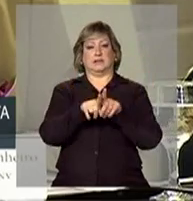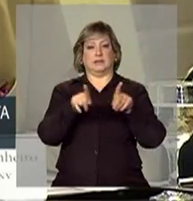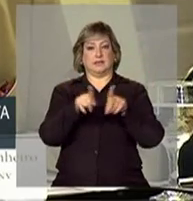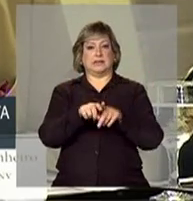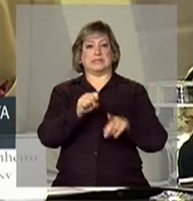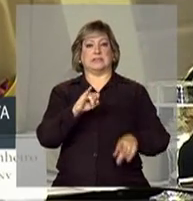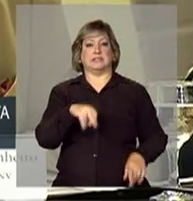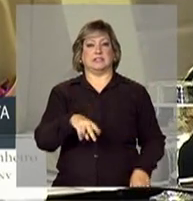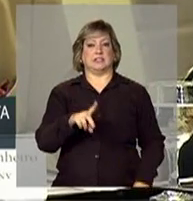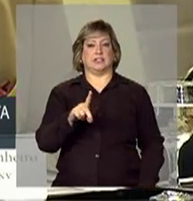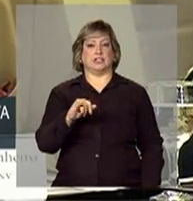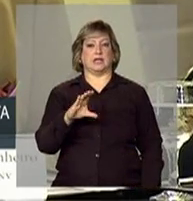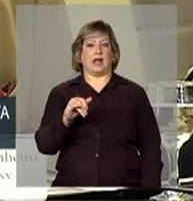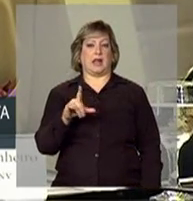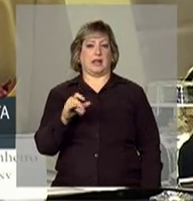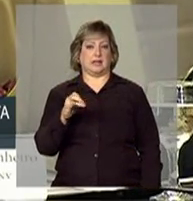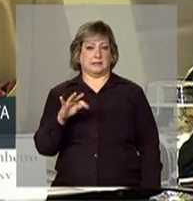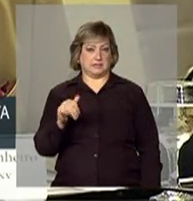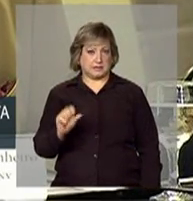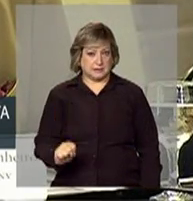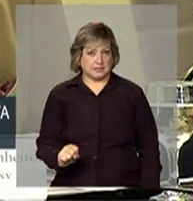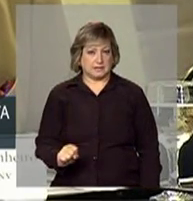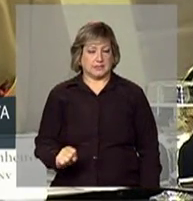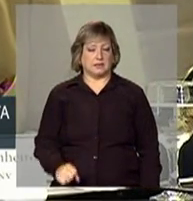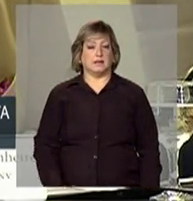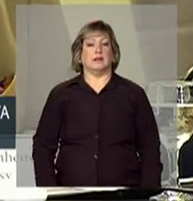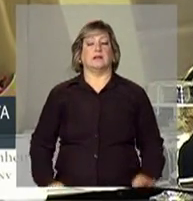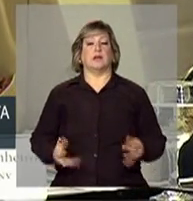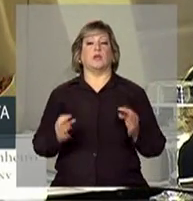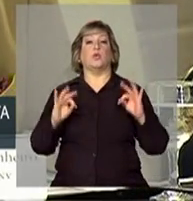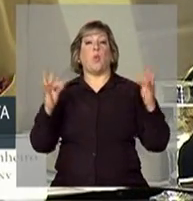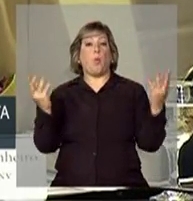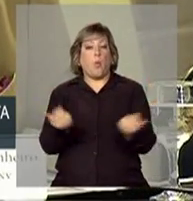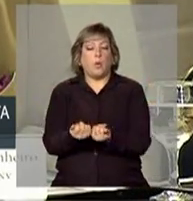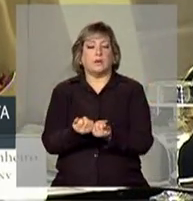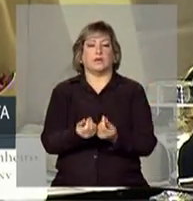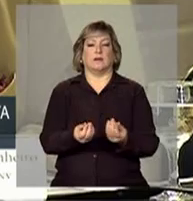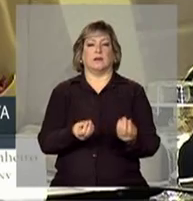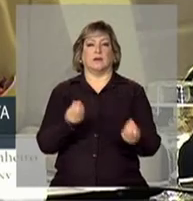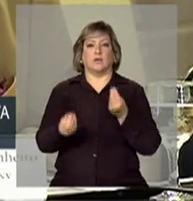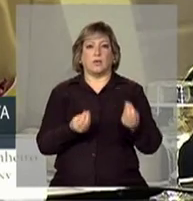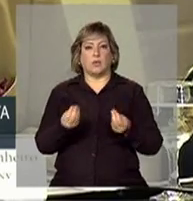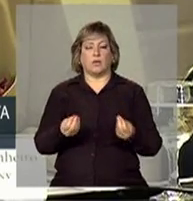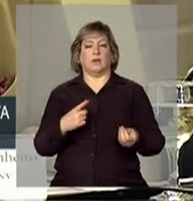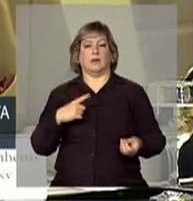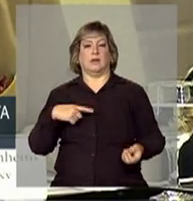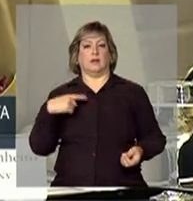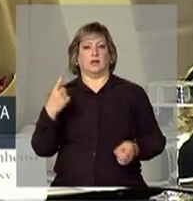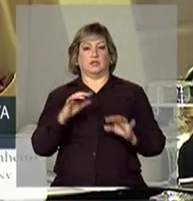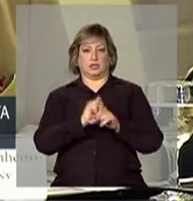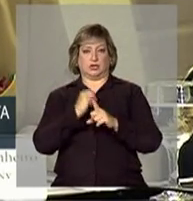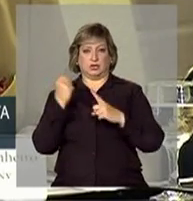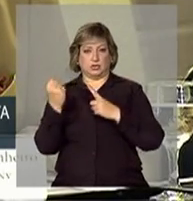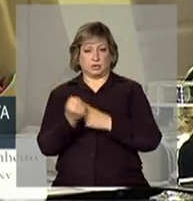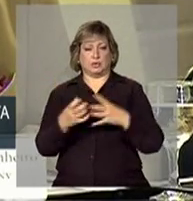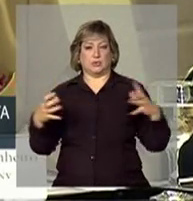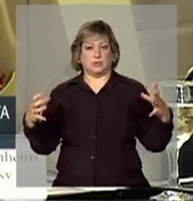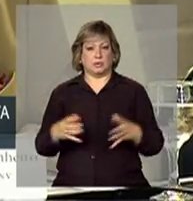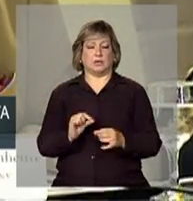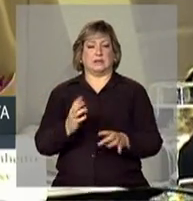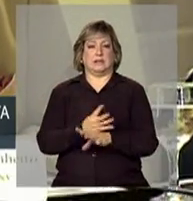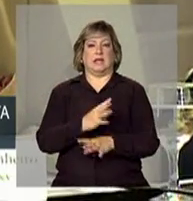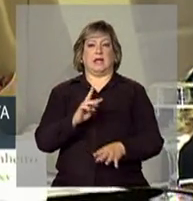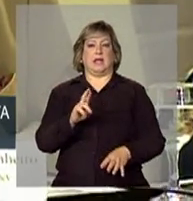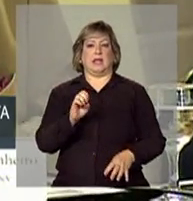identificando a estrutura com que se organizou a repressão contra todas as formas de dissidência e resistência na sociedade, bem como